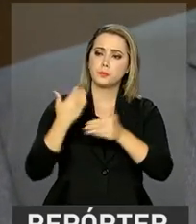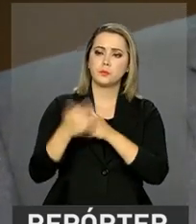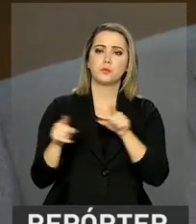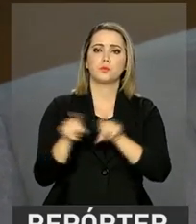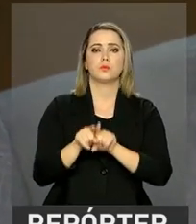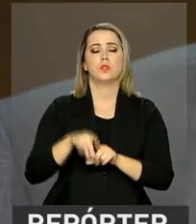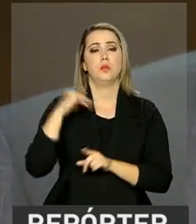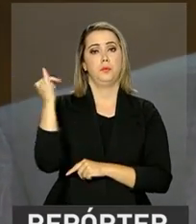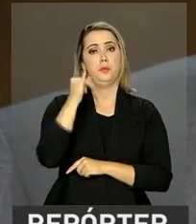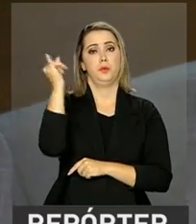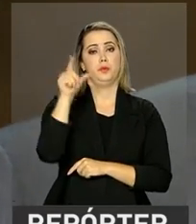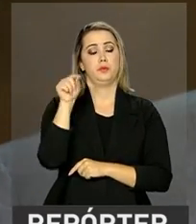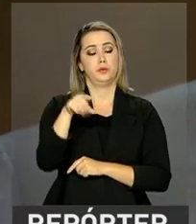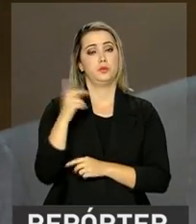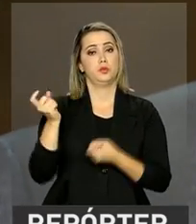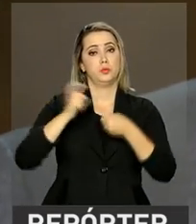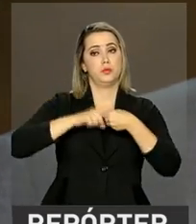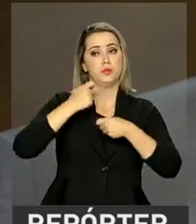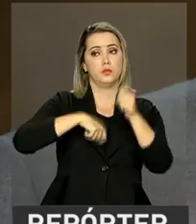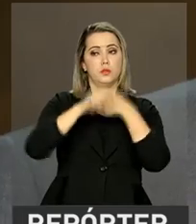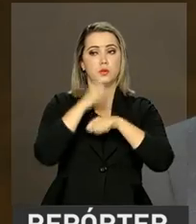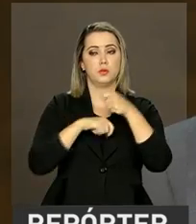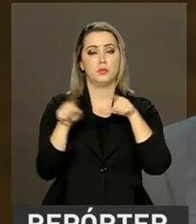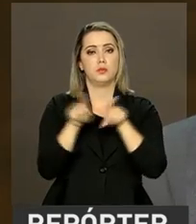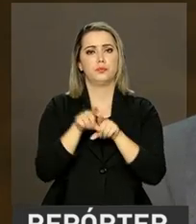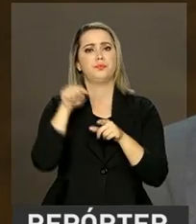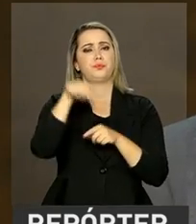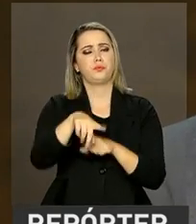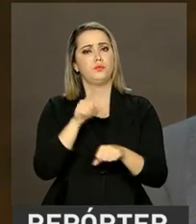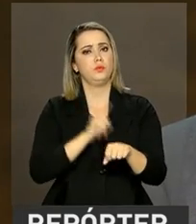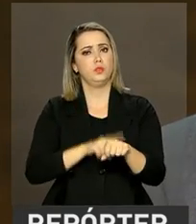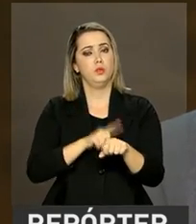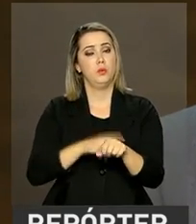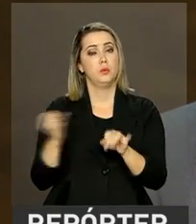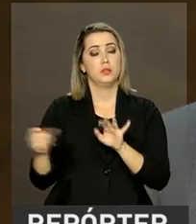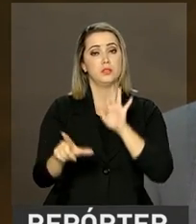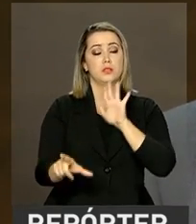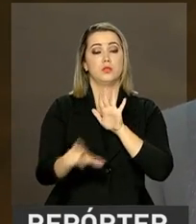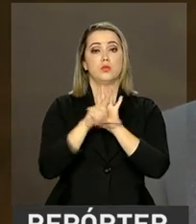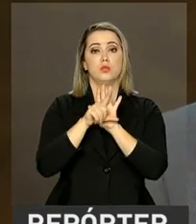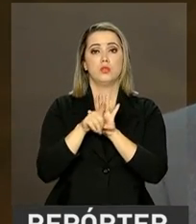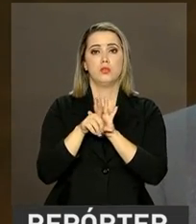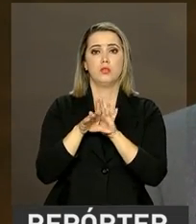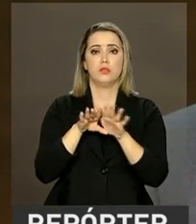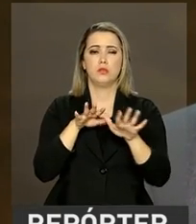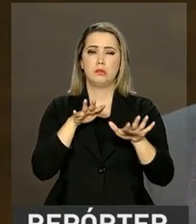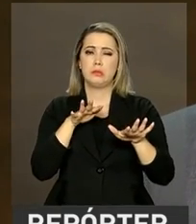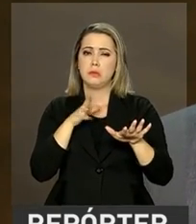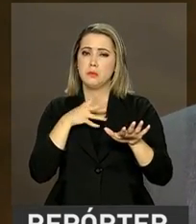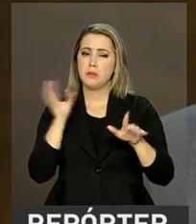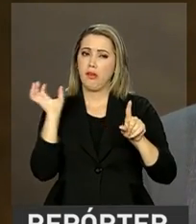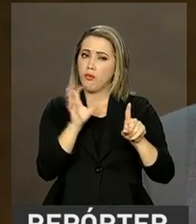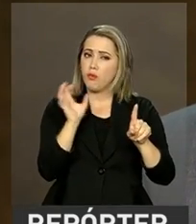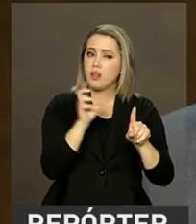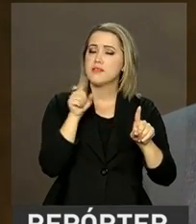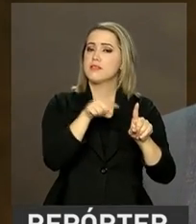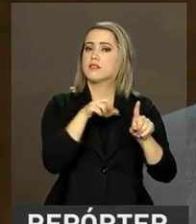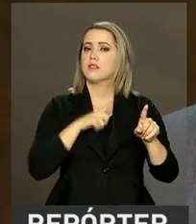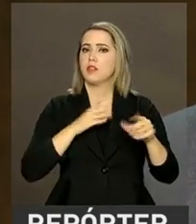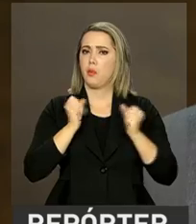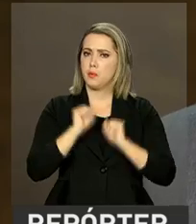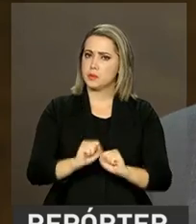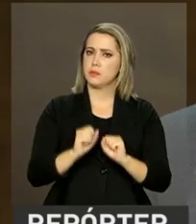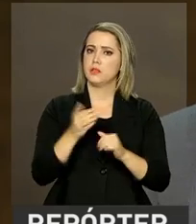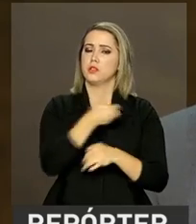tem papel decisivo para a recuperação da economia no momento em que essas reformas que elas mexem diretamente né com a capacidade dos